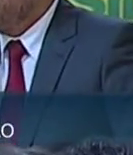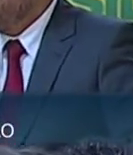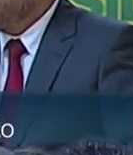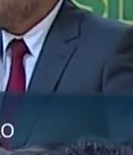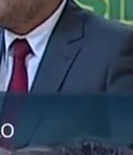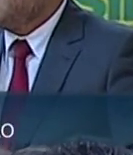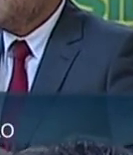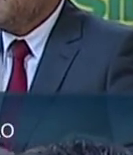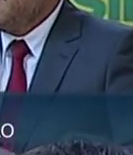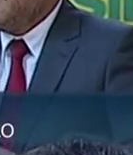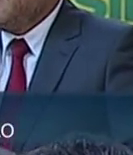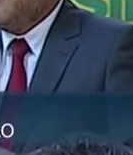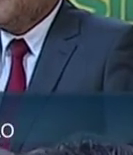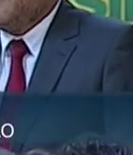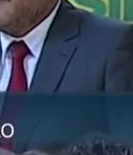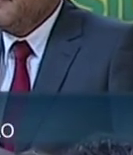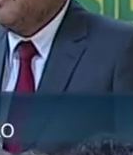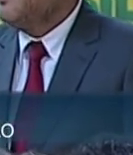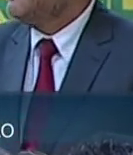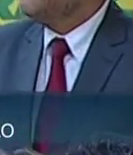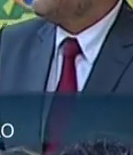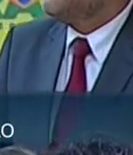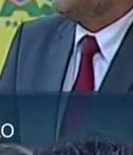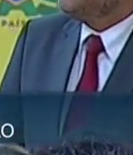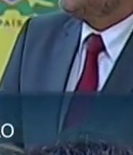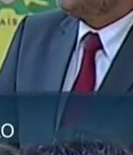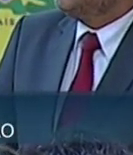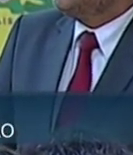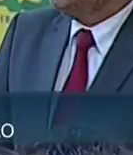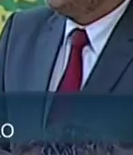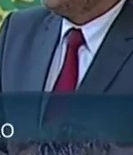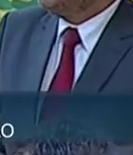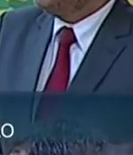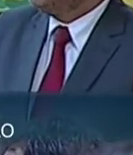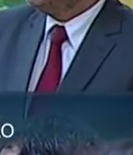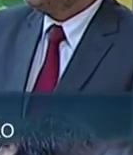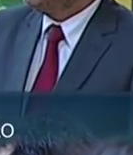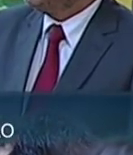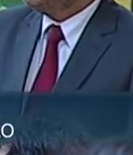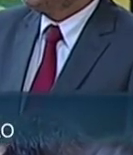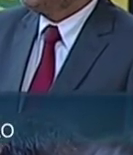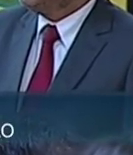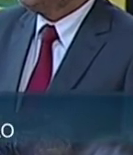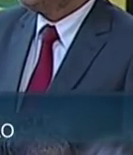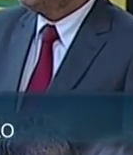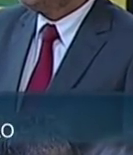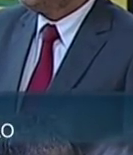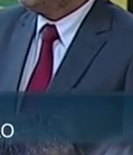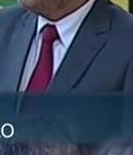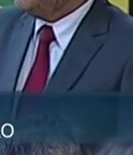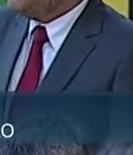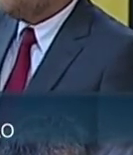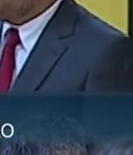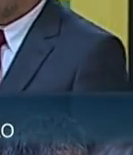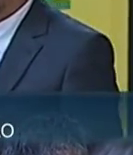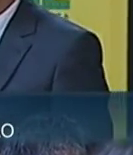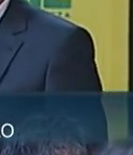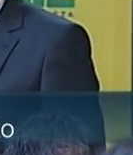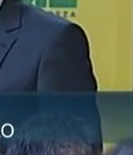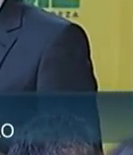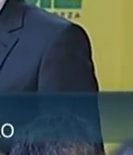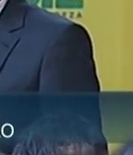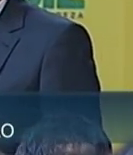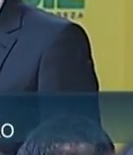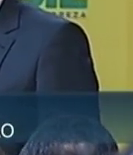Informamos que os ministros receberão os cumprimentos na Galeria de Ministros. Convidamos primeiramente os familiares a realizarem os